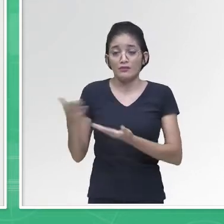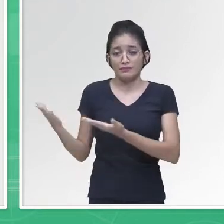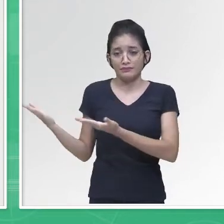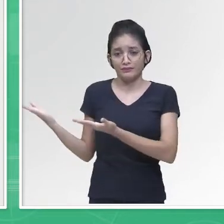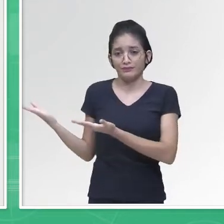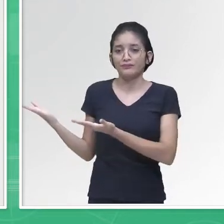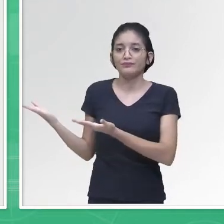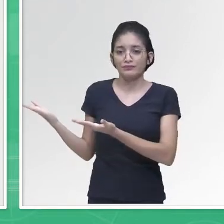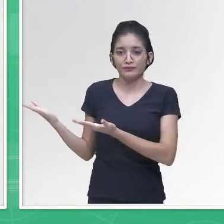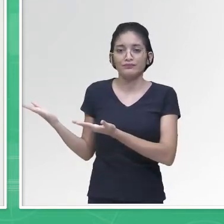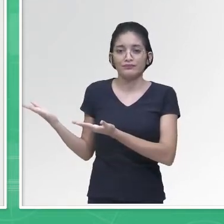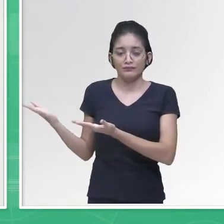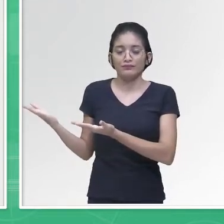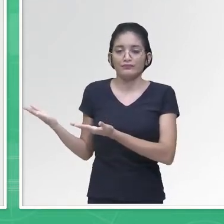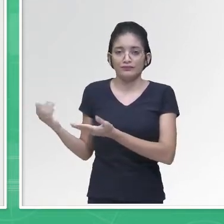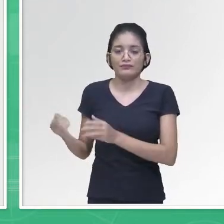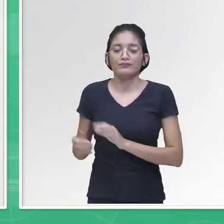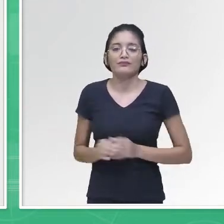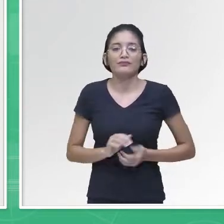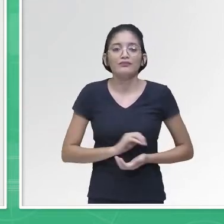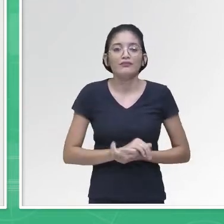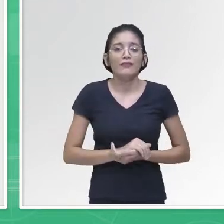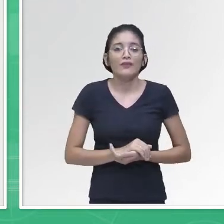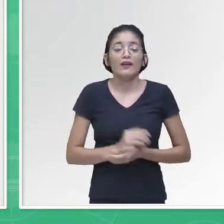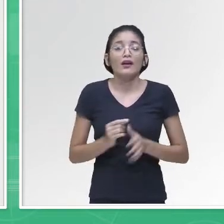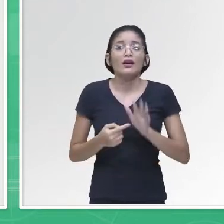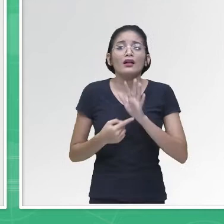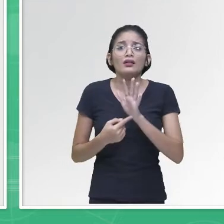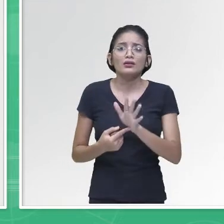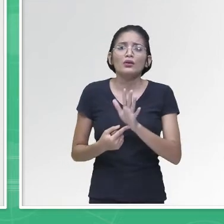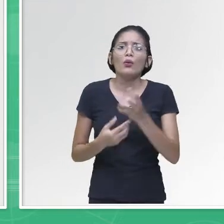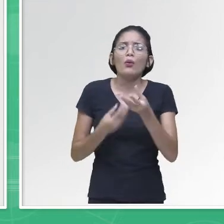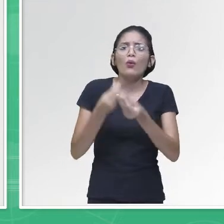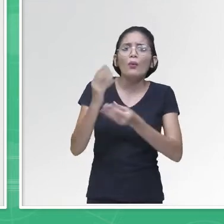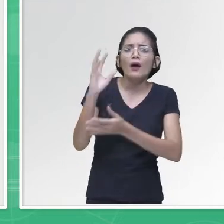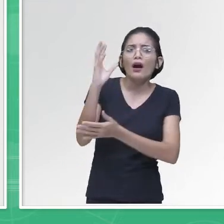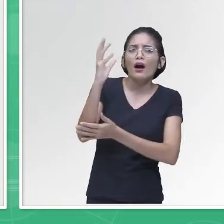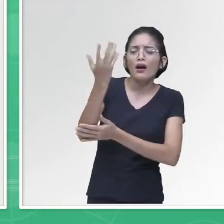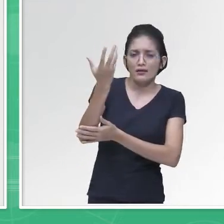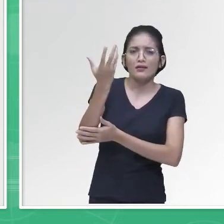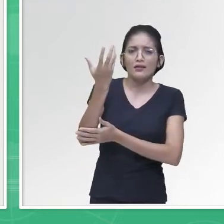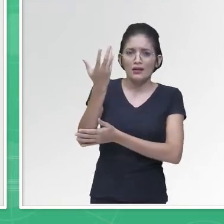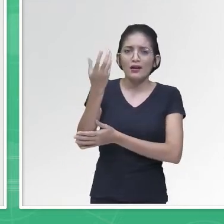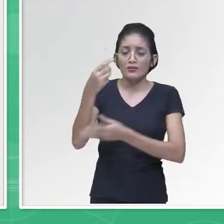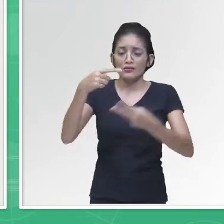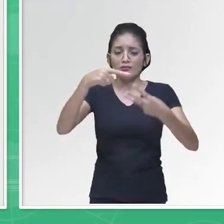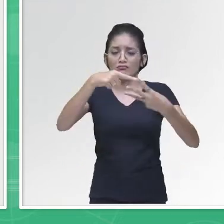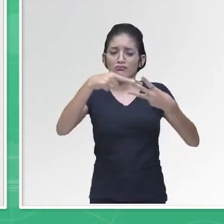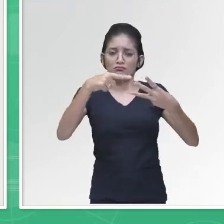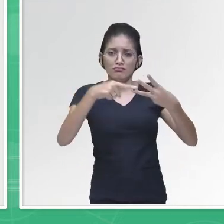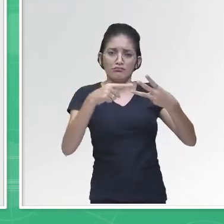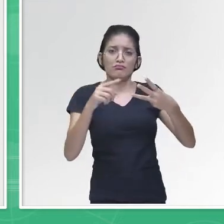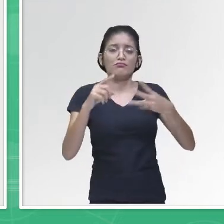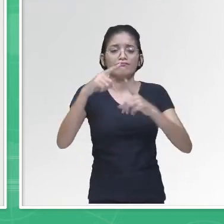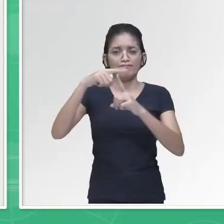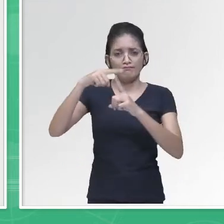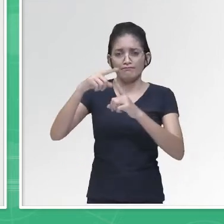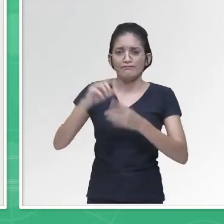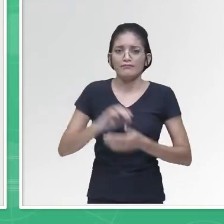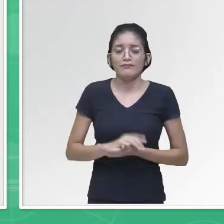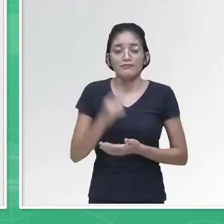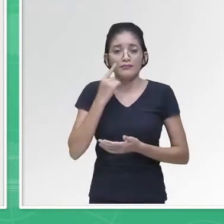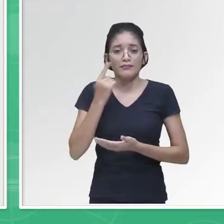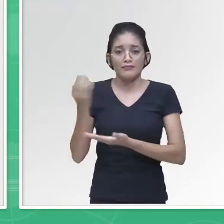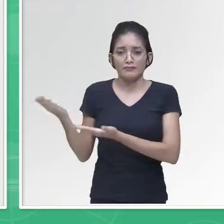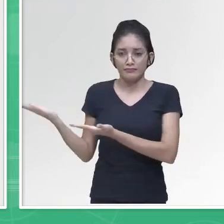esse gráfico, ele apresenta as curvas de solubilidade de 3 substâncias, tá? Essas 3